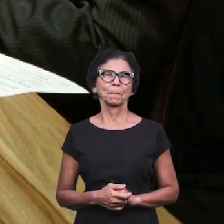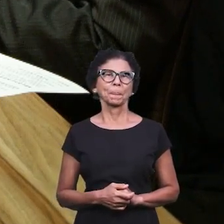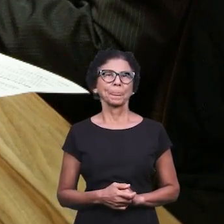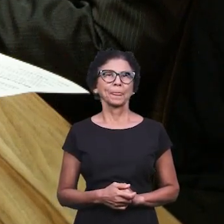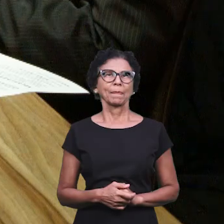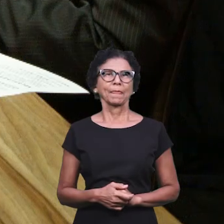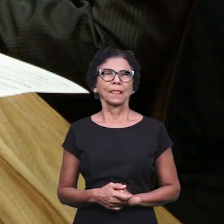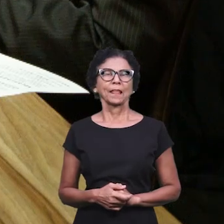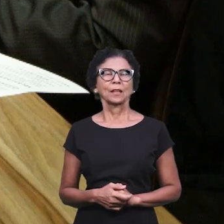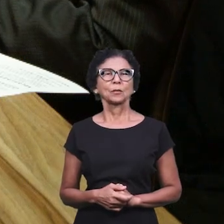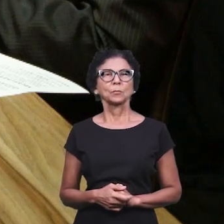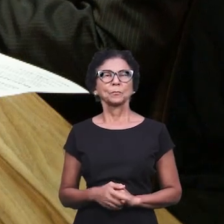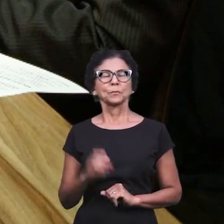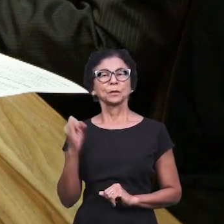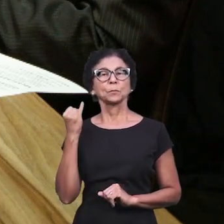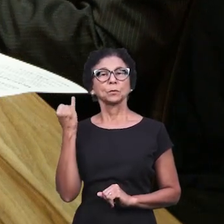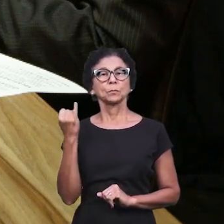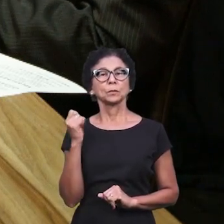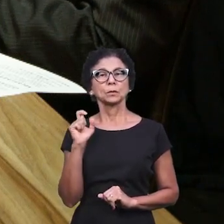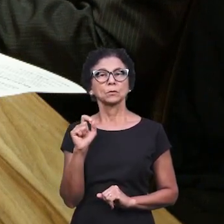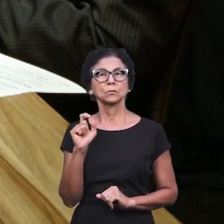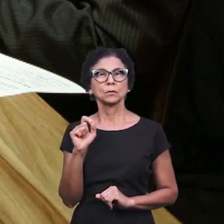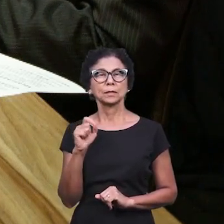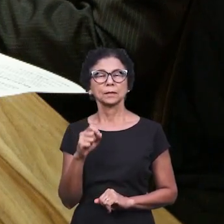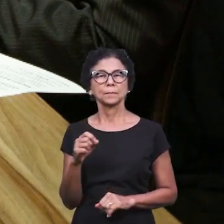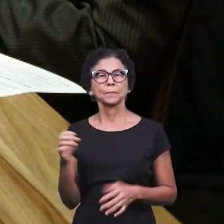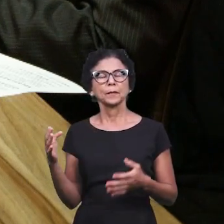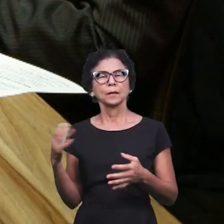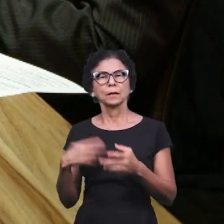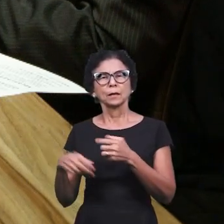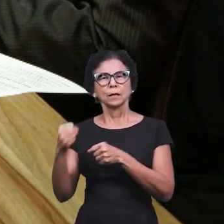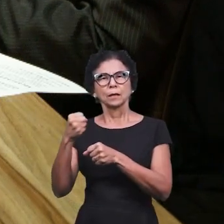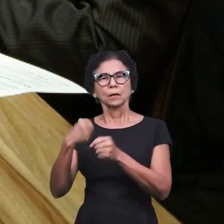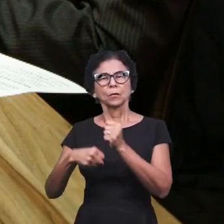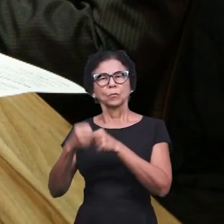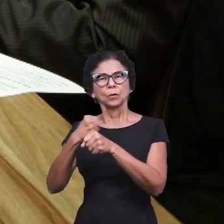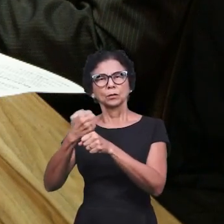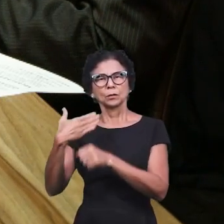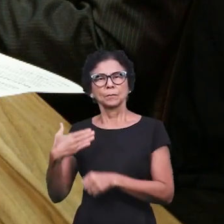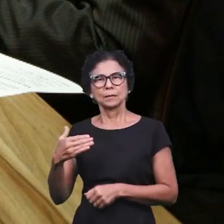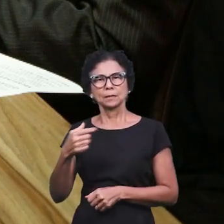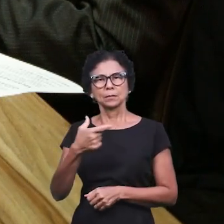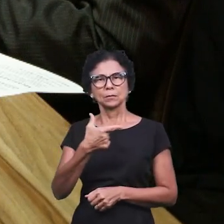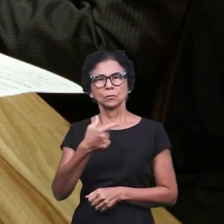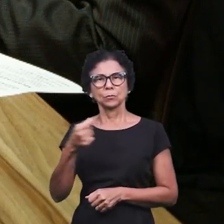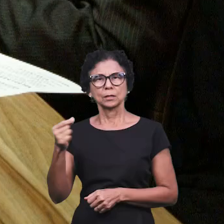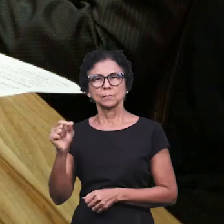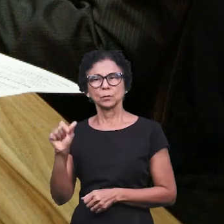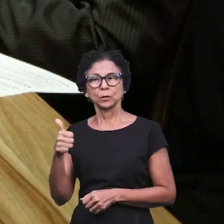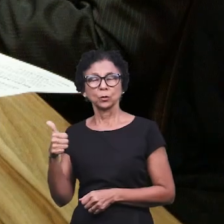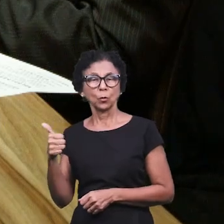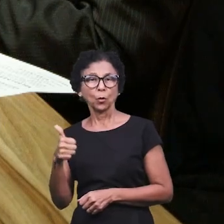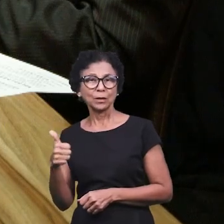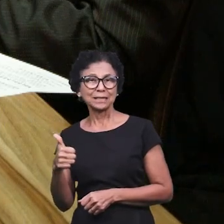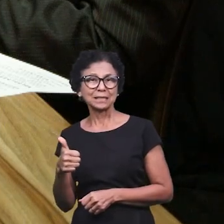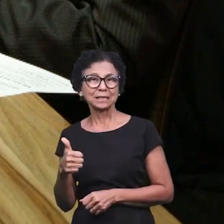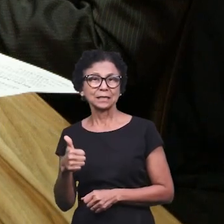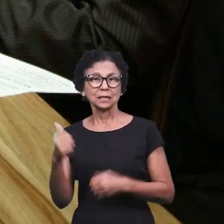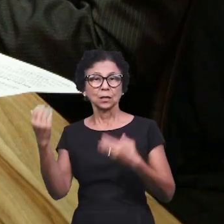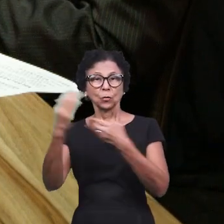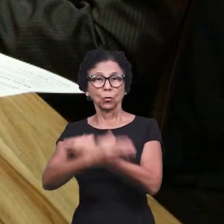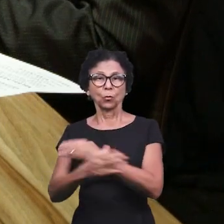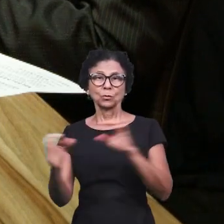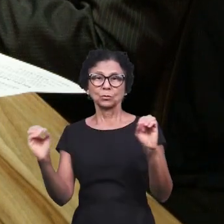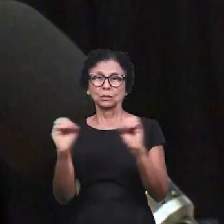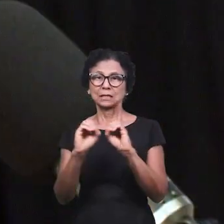que é muito importante. Que o Luiz comenta que no ano de 2011 foi um ano sem concursos,